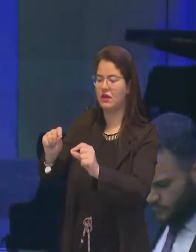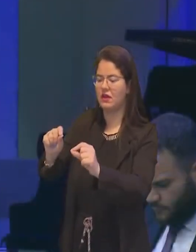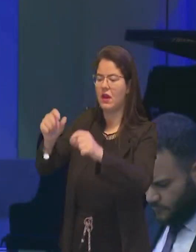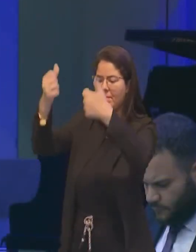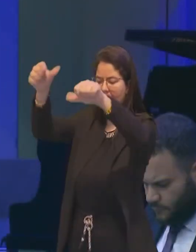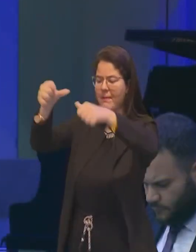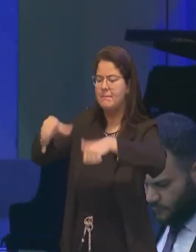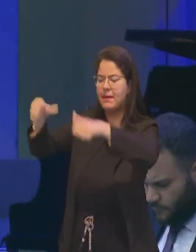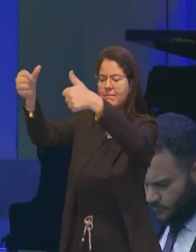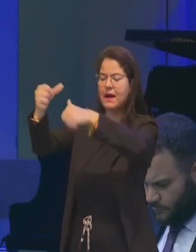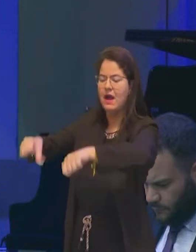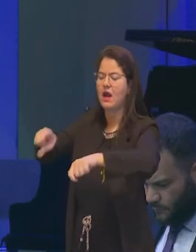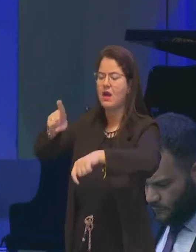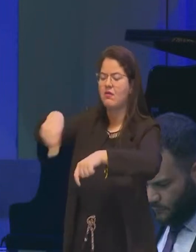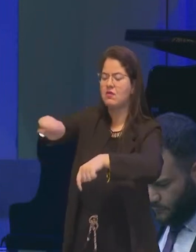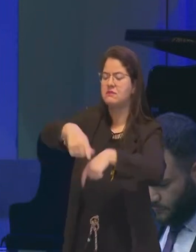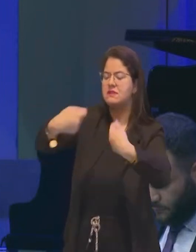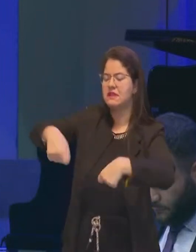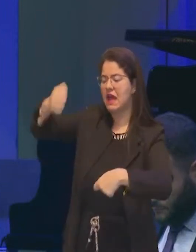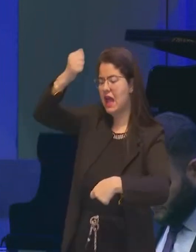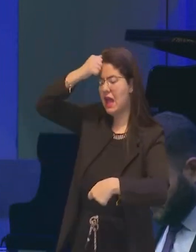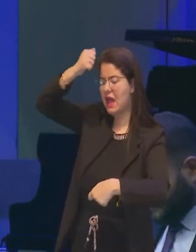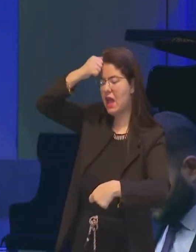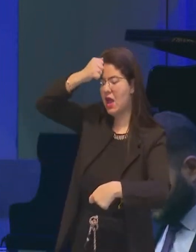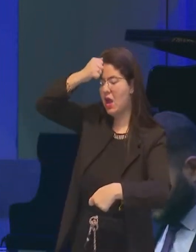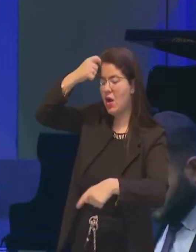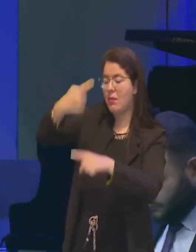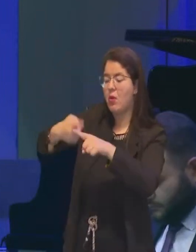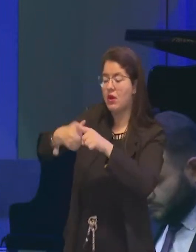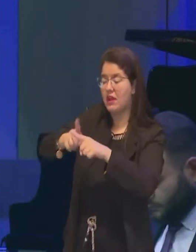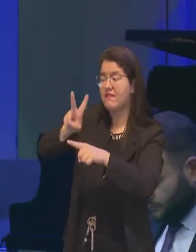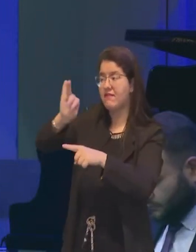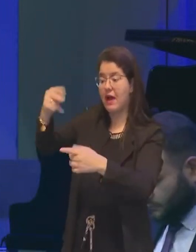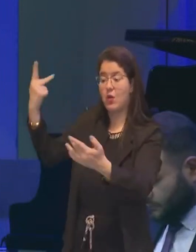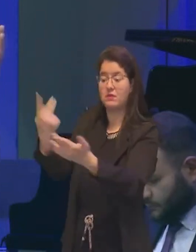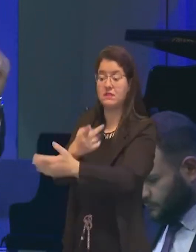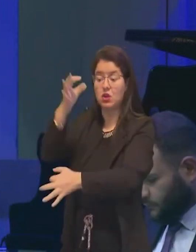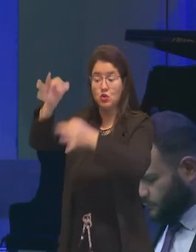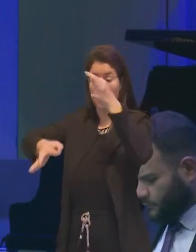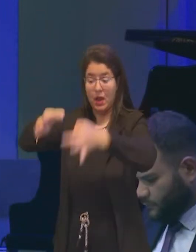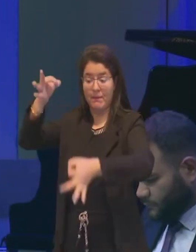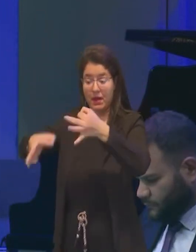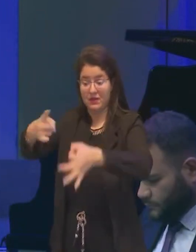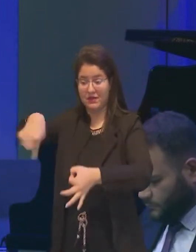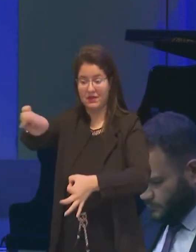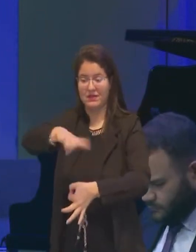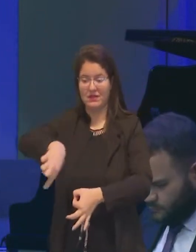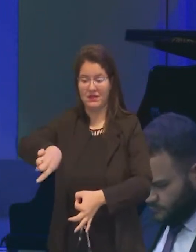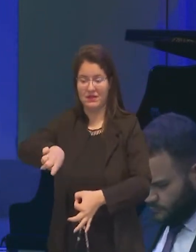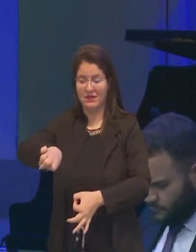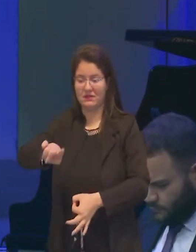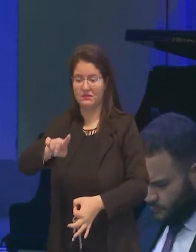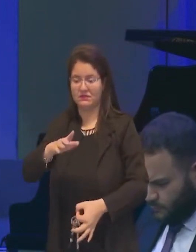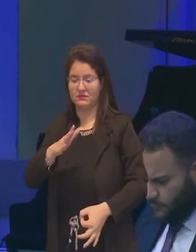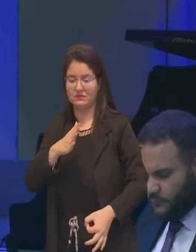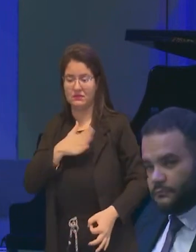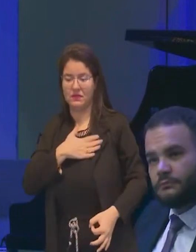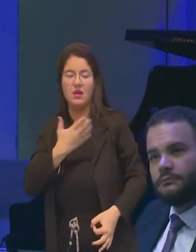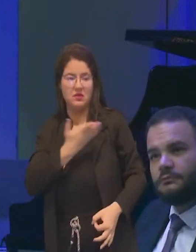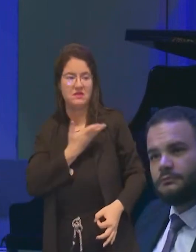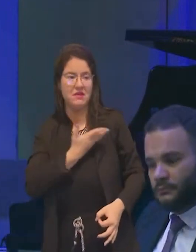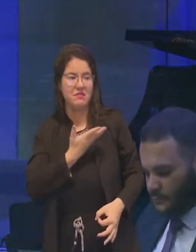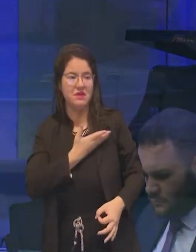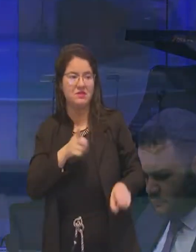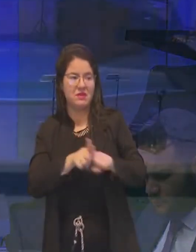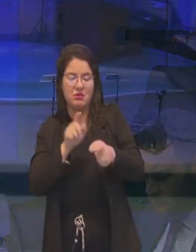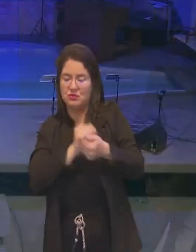papelão, escrito: arrependam-se porque o juízo vem. Uns amigos meus aqui que estudam também lá podem